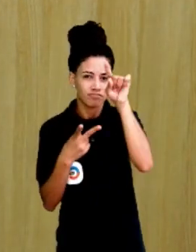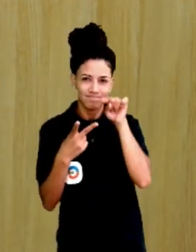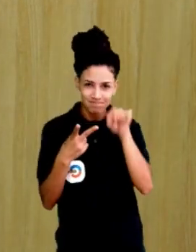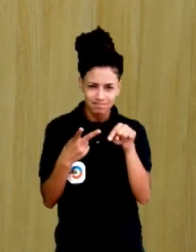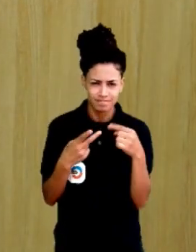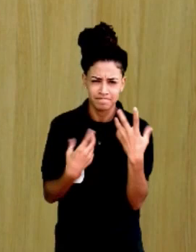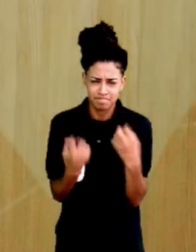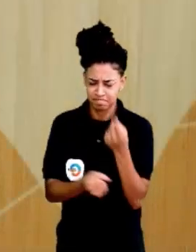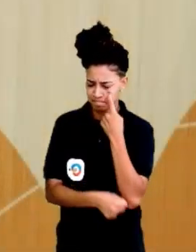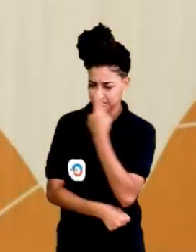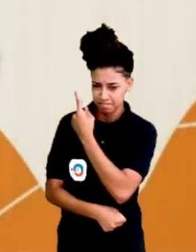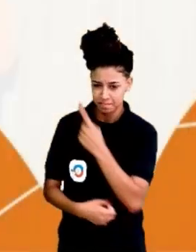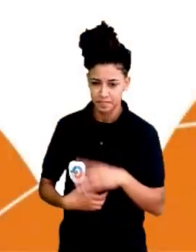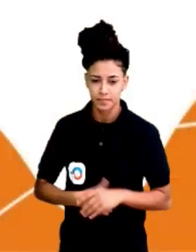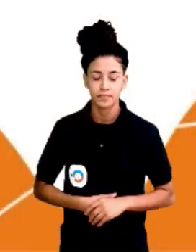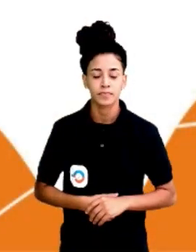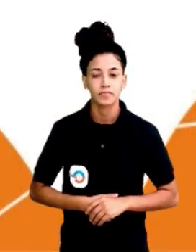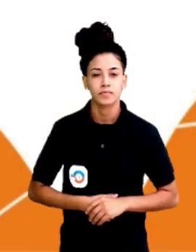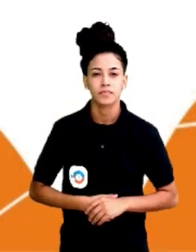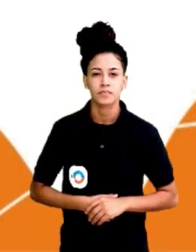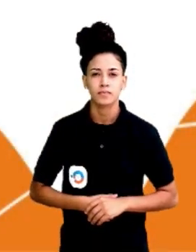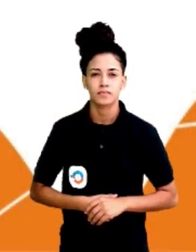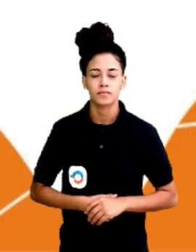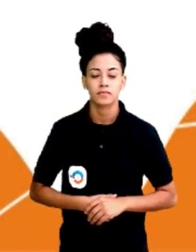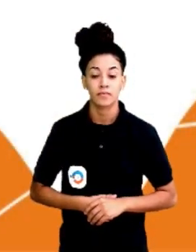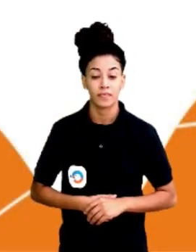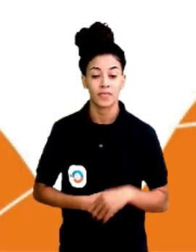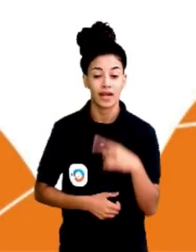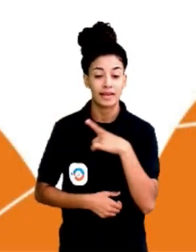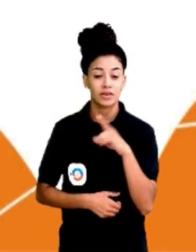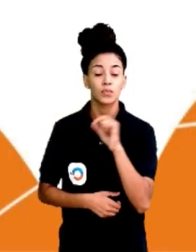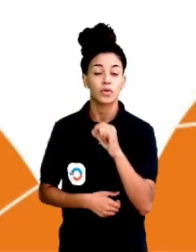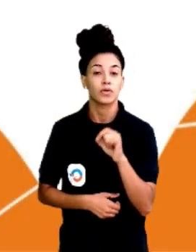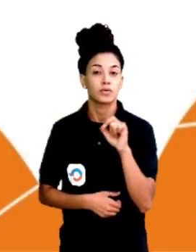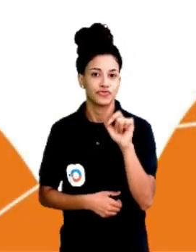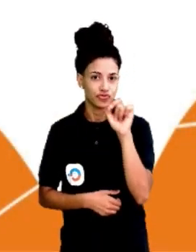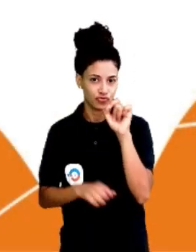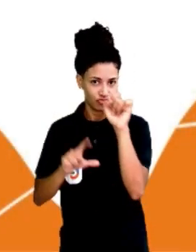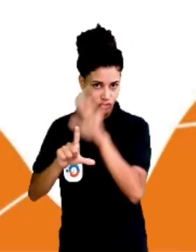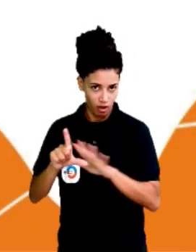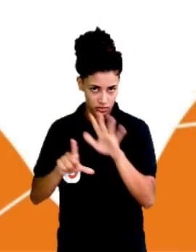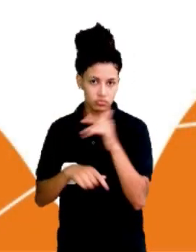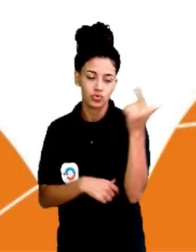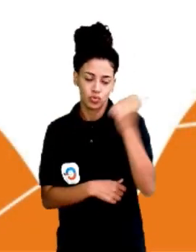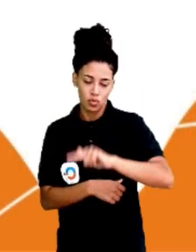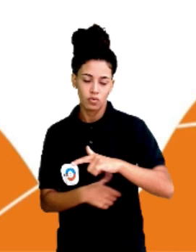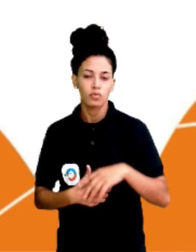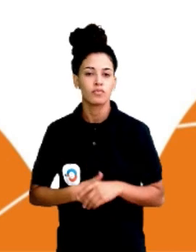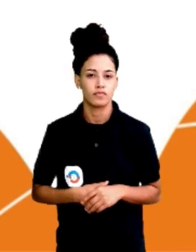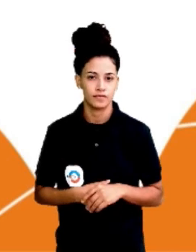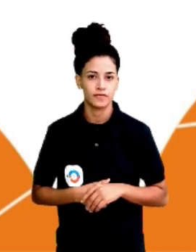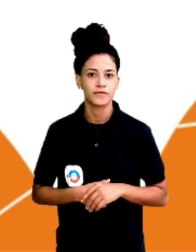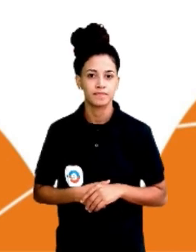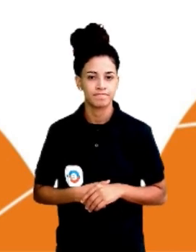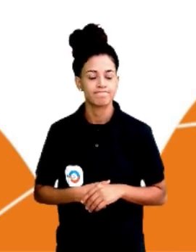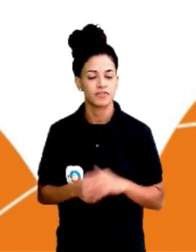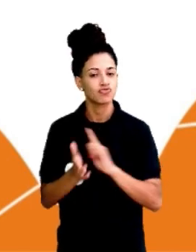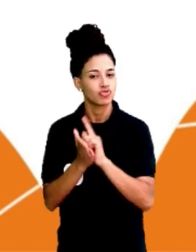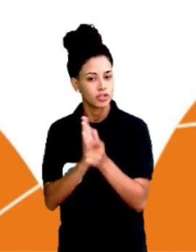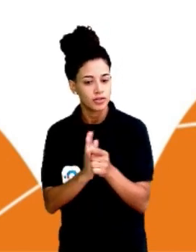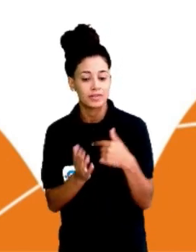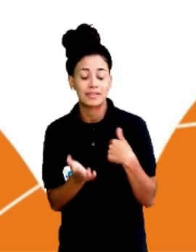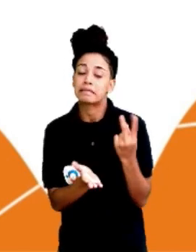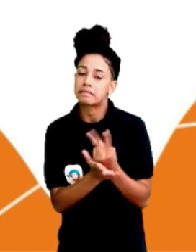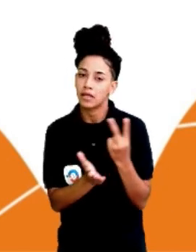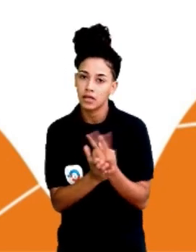na prática a gente tem aqui uma charge mais uma vez a gente trabalhando com esse gênero Eu sempre tenho